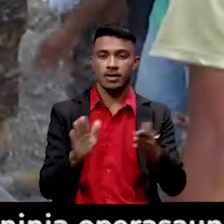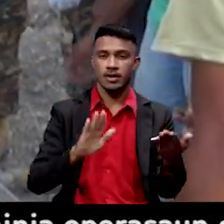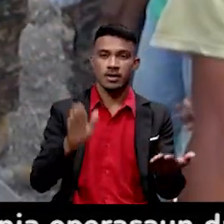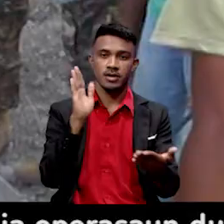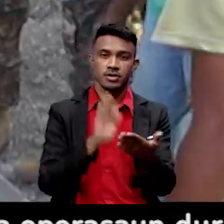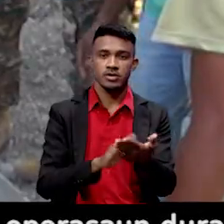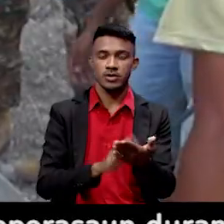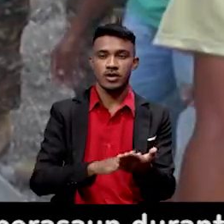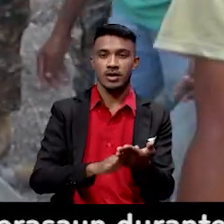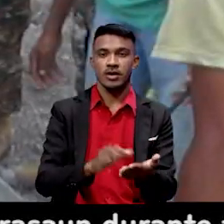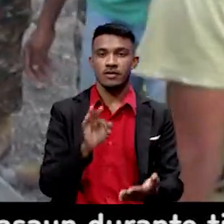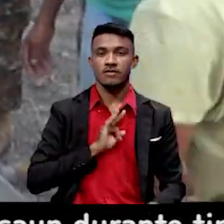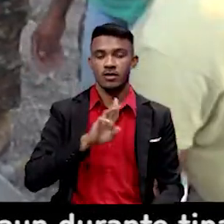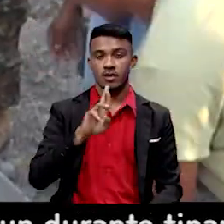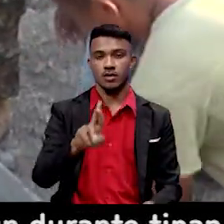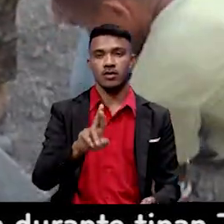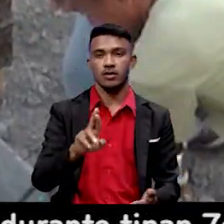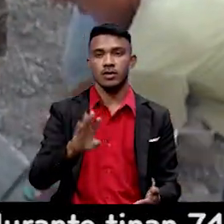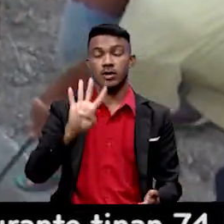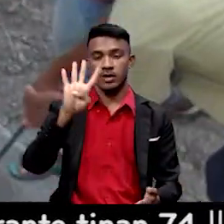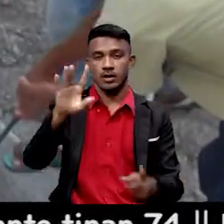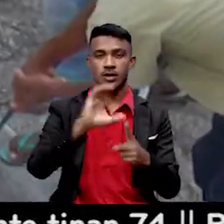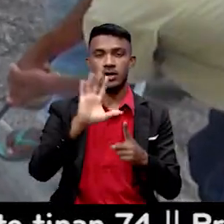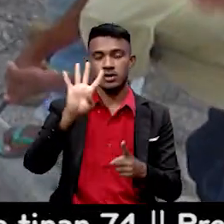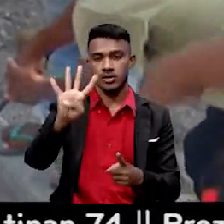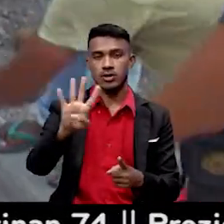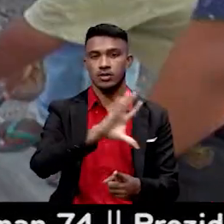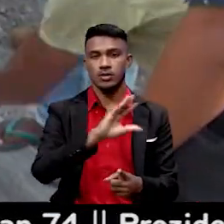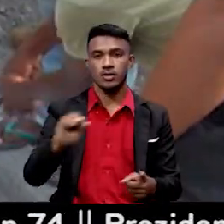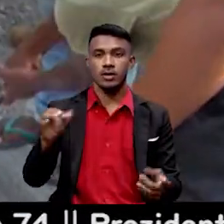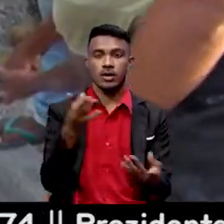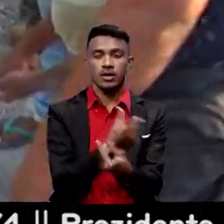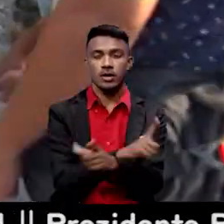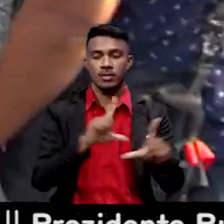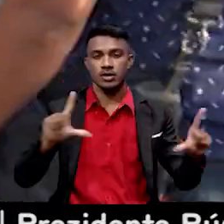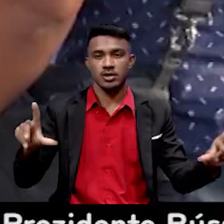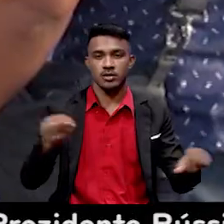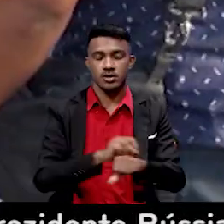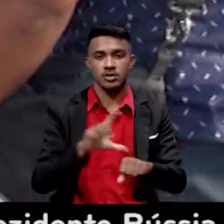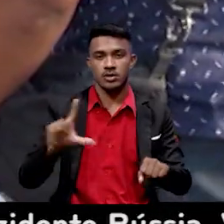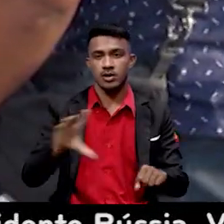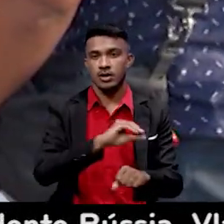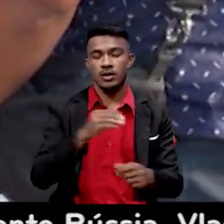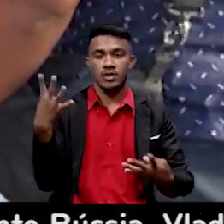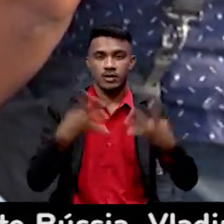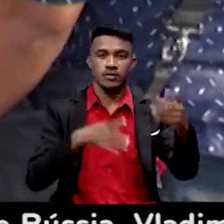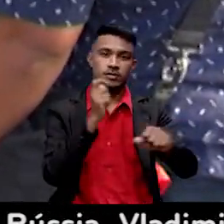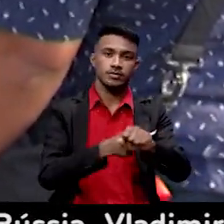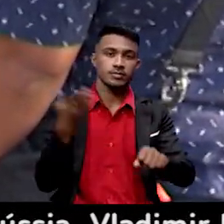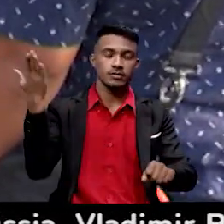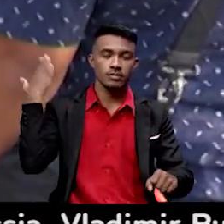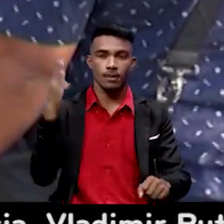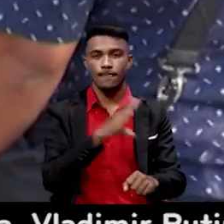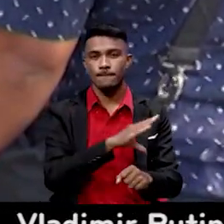ho quarta classe. Saudoso nia participação e a luta libertação nacional e a Frente Armada, nomos Frente Clandestina. Saudoso